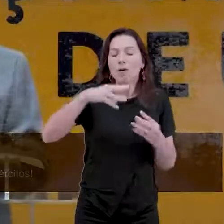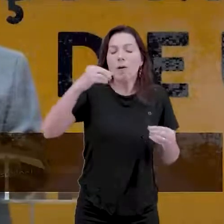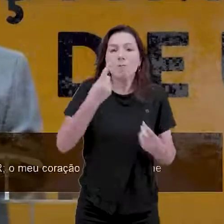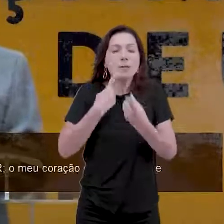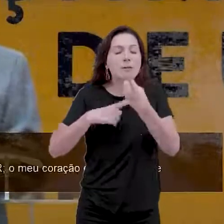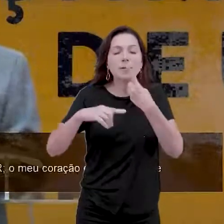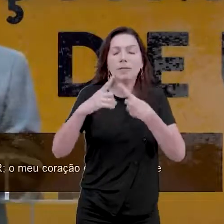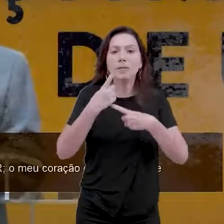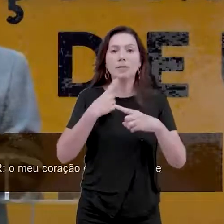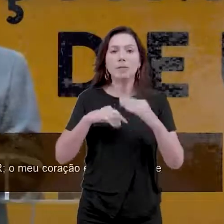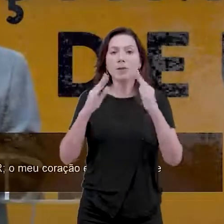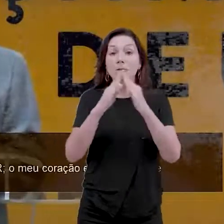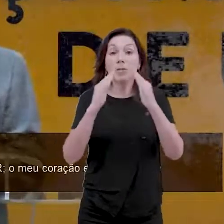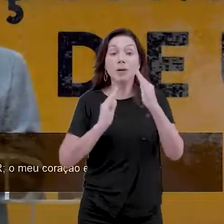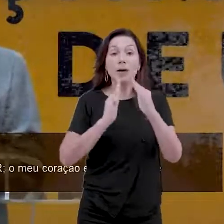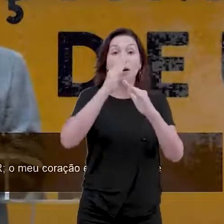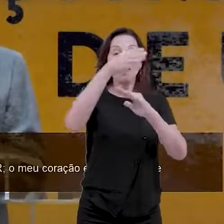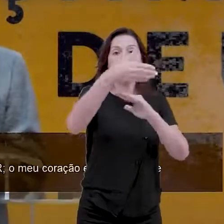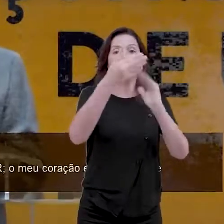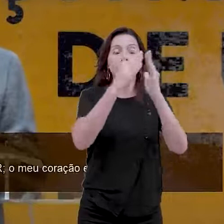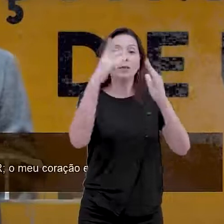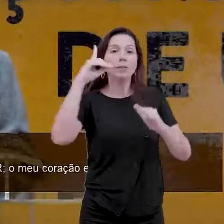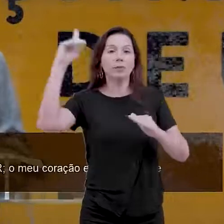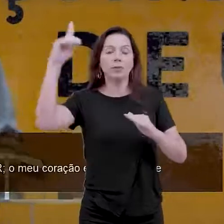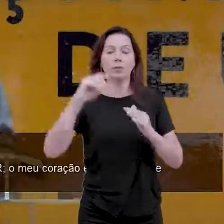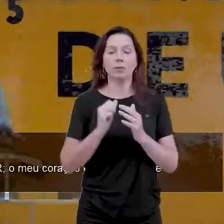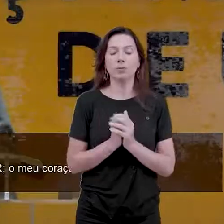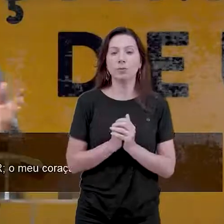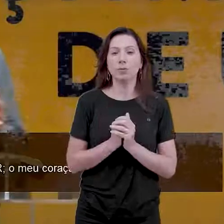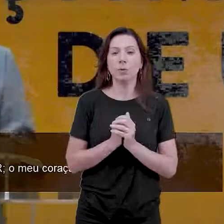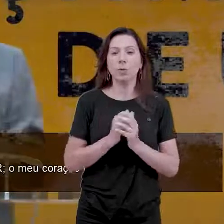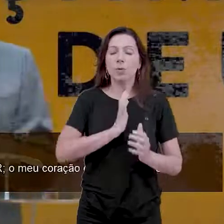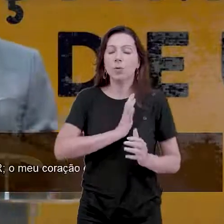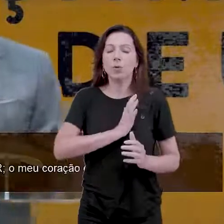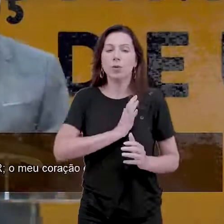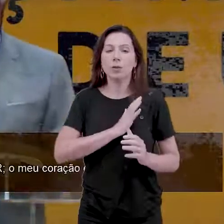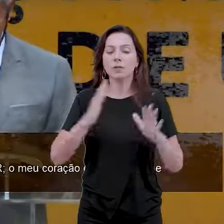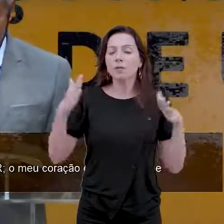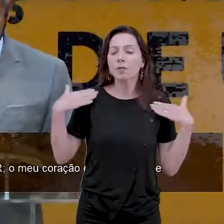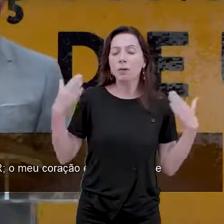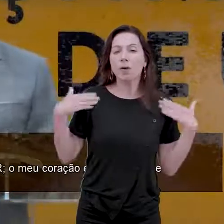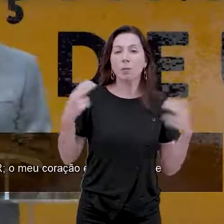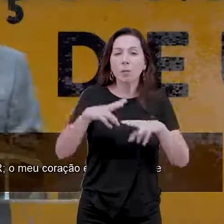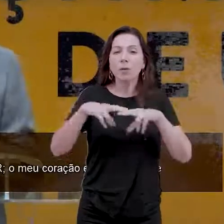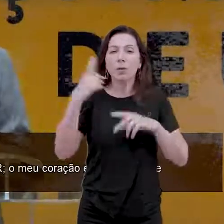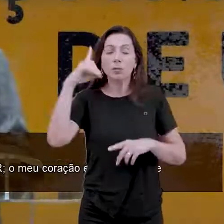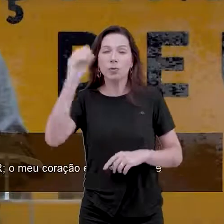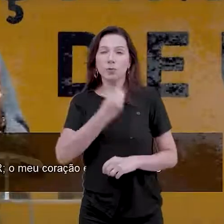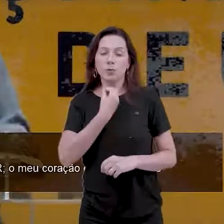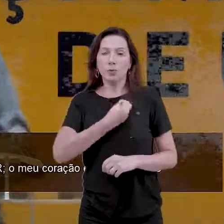suspira e desfalece pelos átrios do Senhor. O meu coração e a minha carne exultam pelo Deus